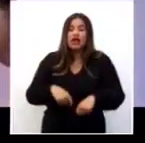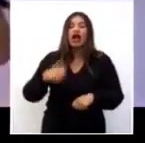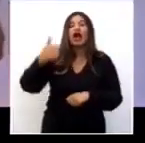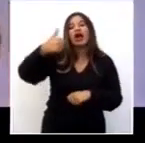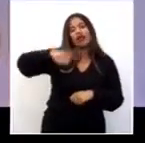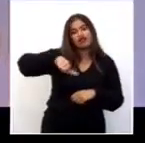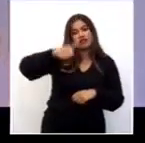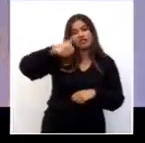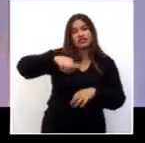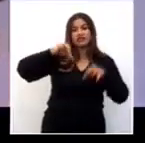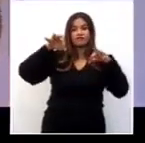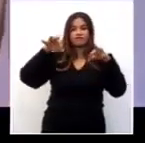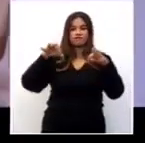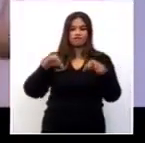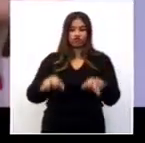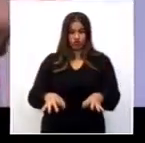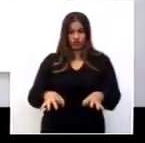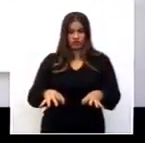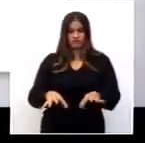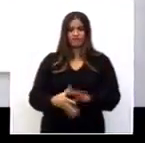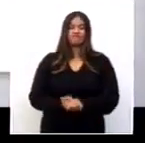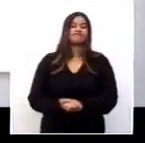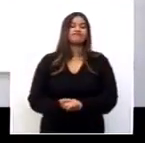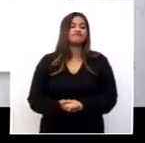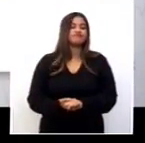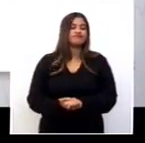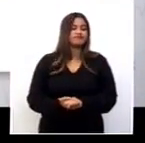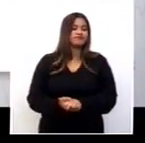mais justa.